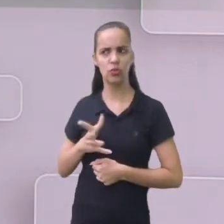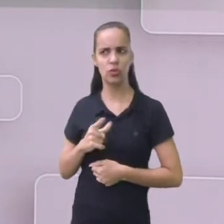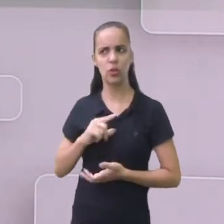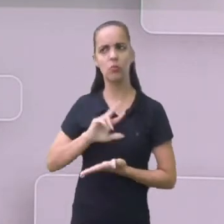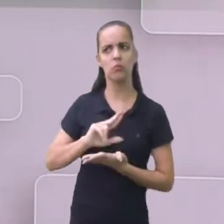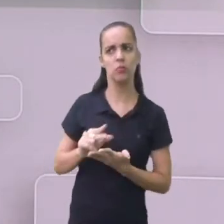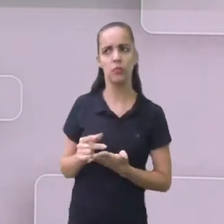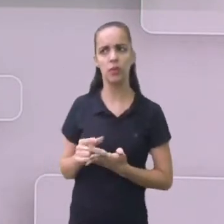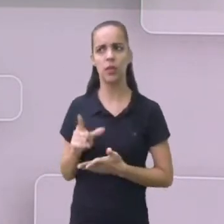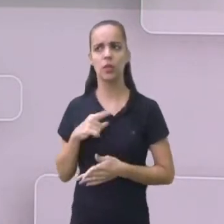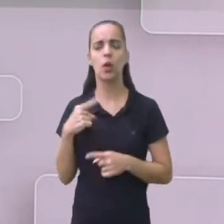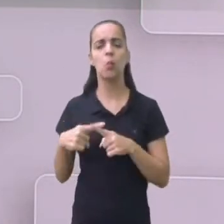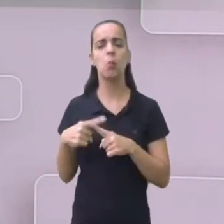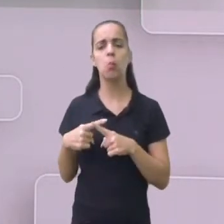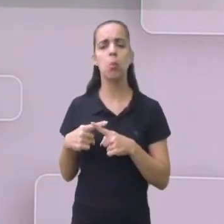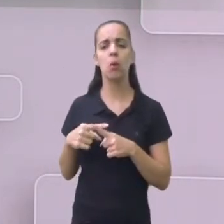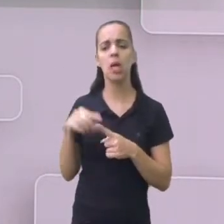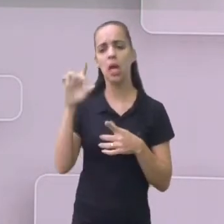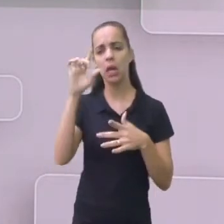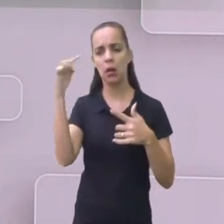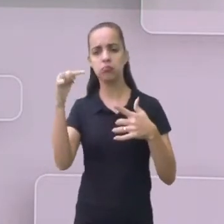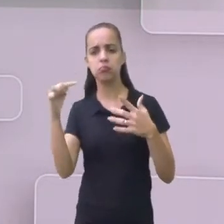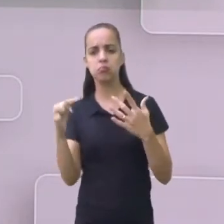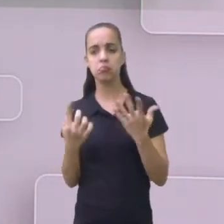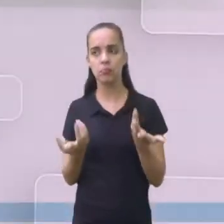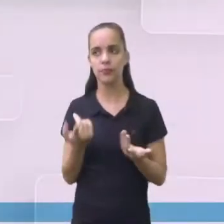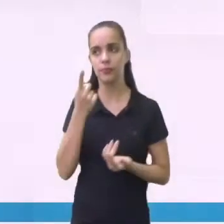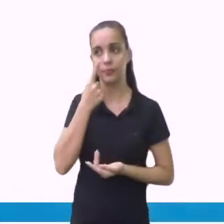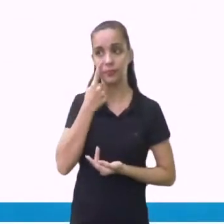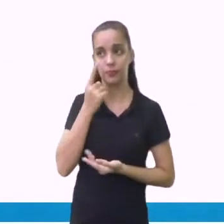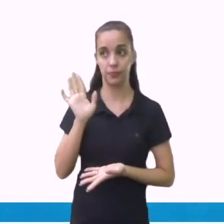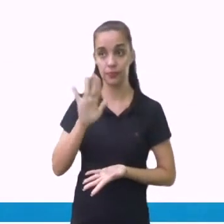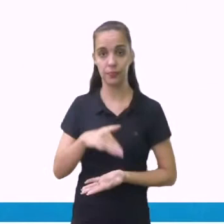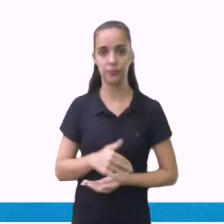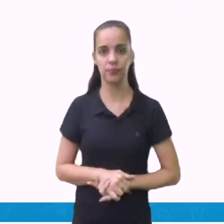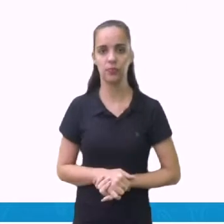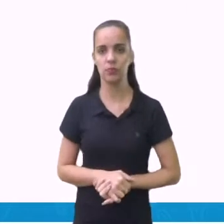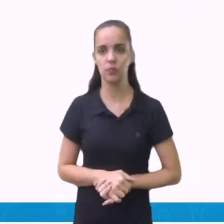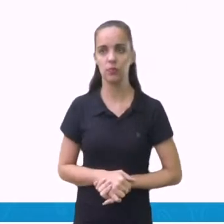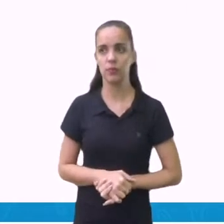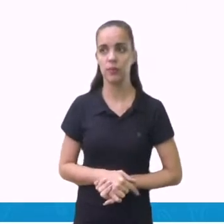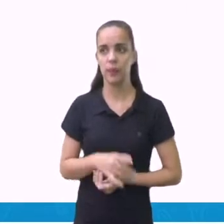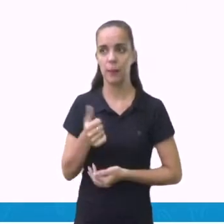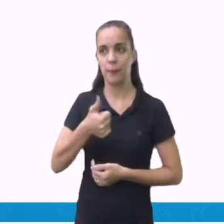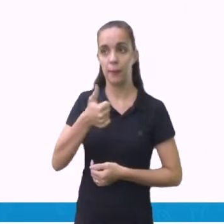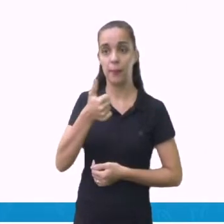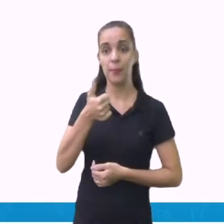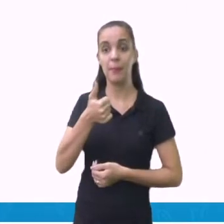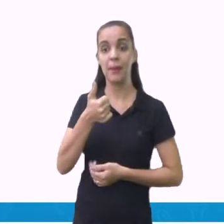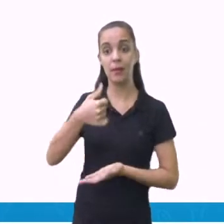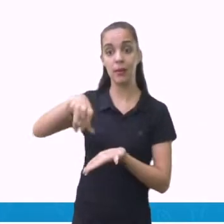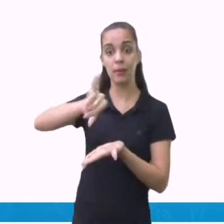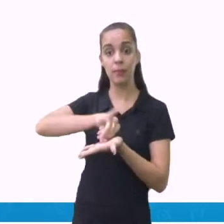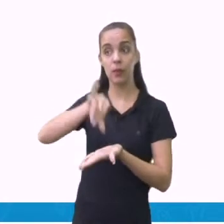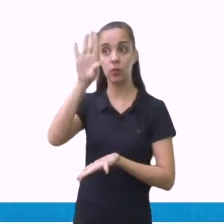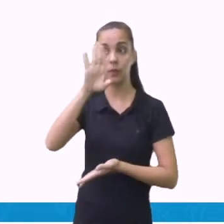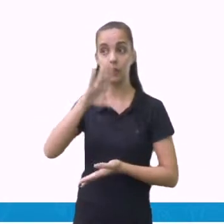por que cada uma delas? Vamos pensar um pouquinho mais? Olha só, a primeira capital do Brasil